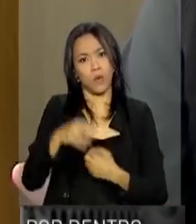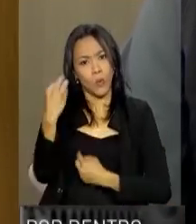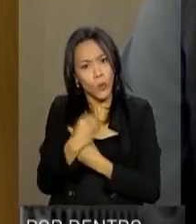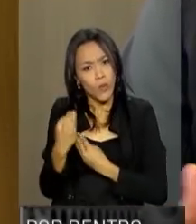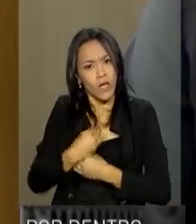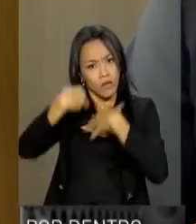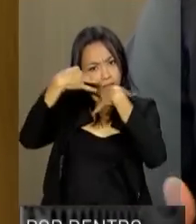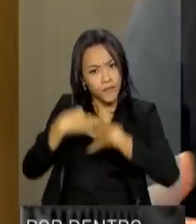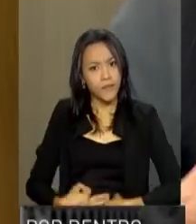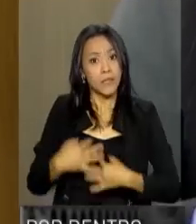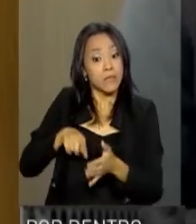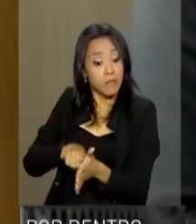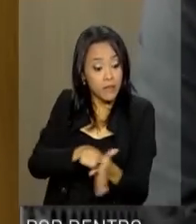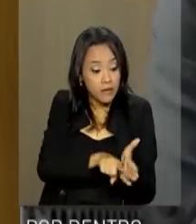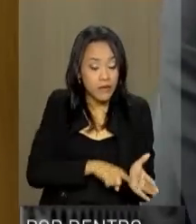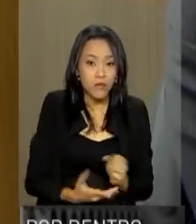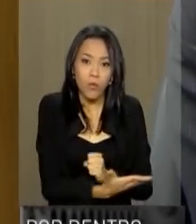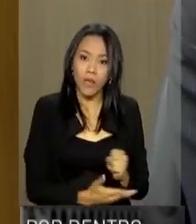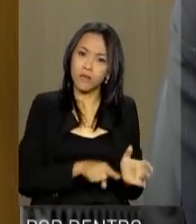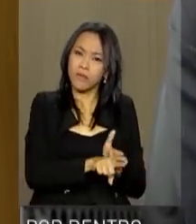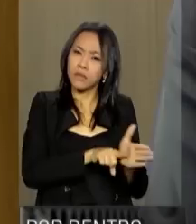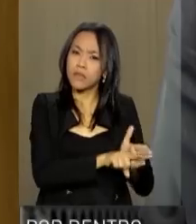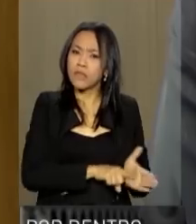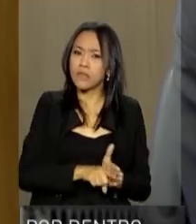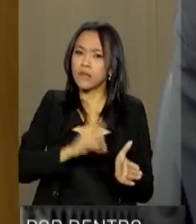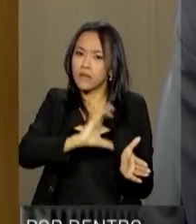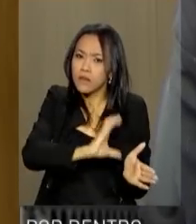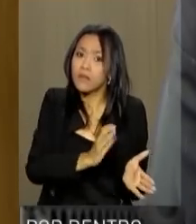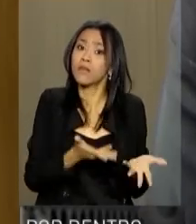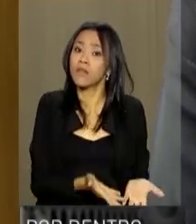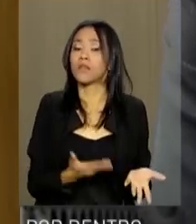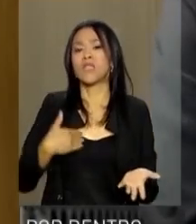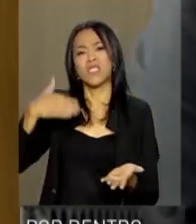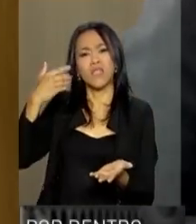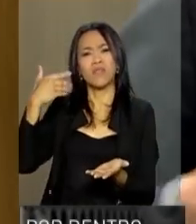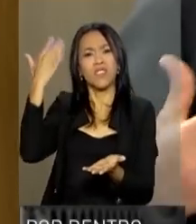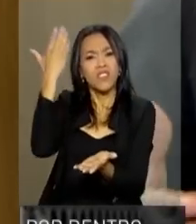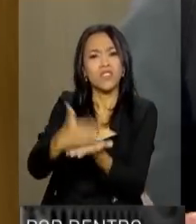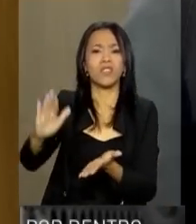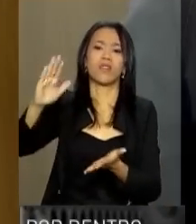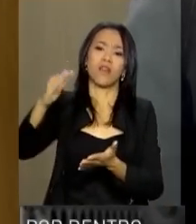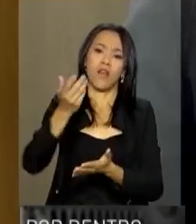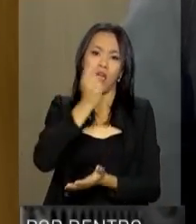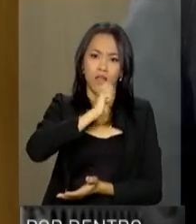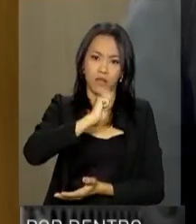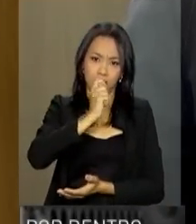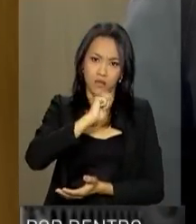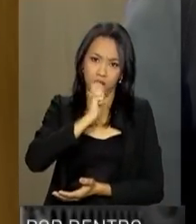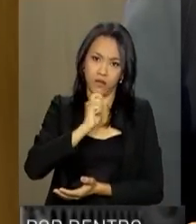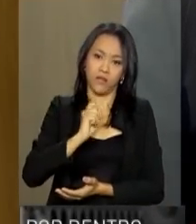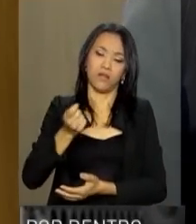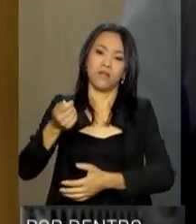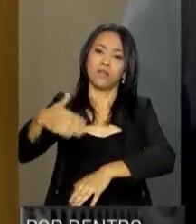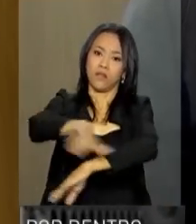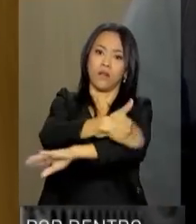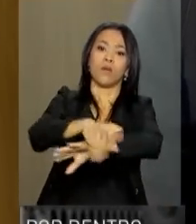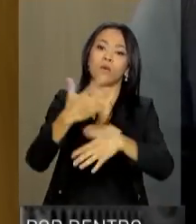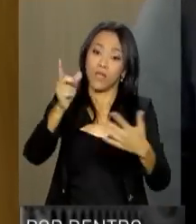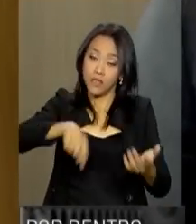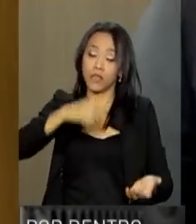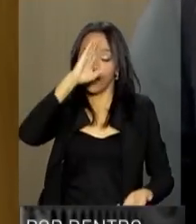baseada em evidências científicas nós temos que fazer com que a droga saia da rua né eu acho que essa é a questão fundamental hoje no